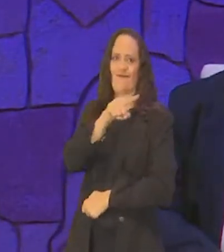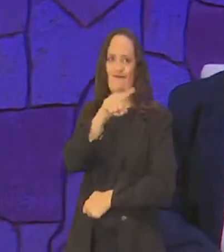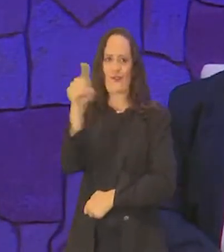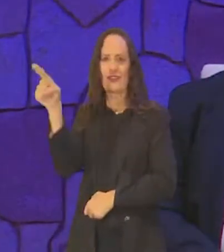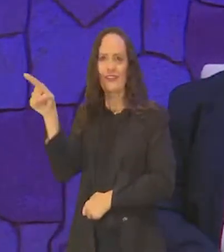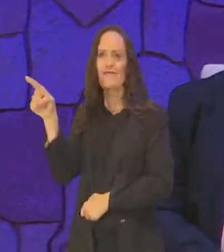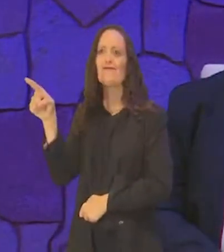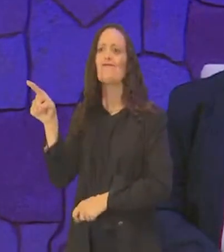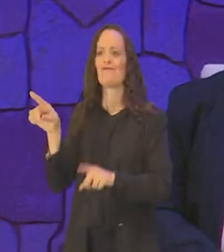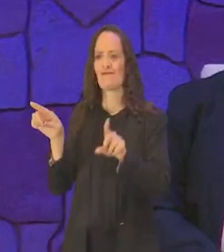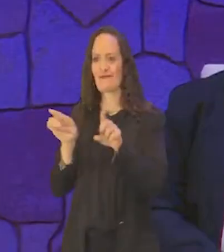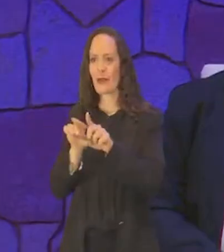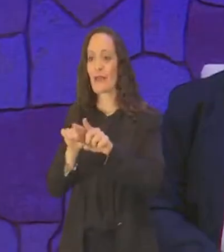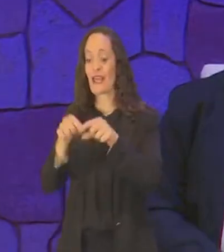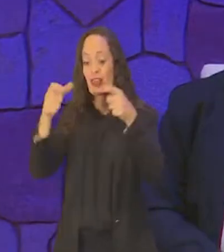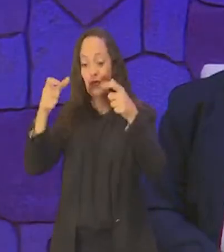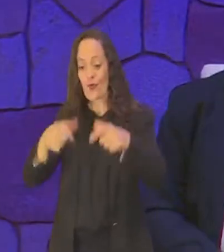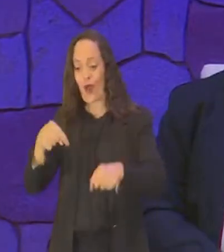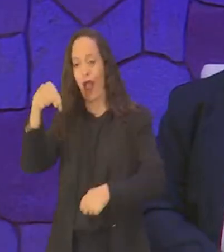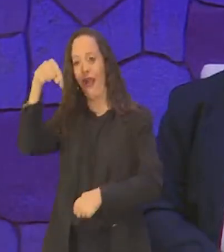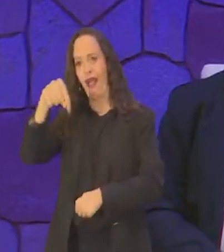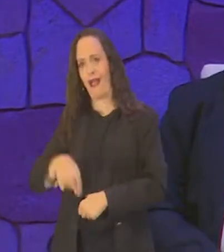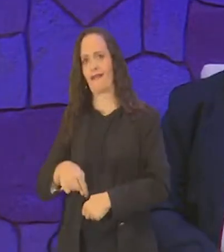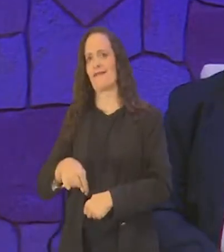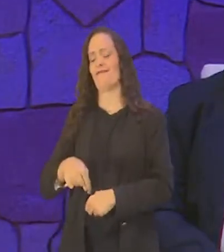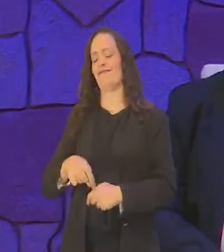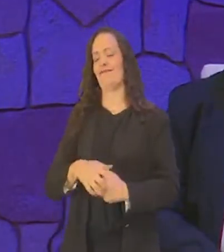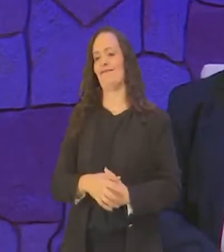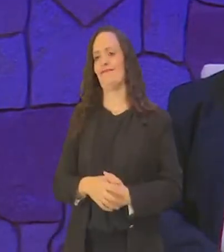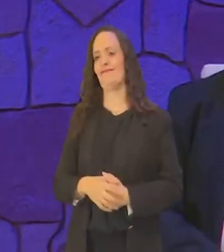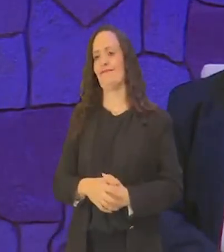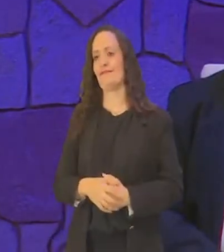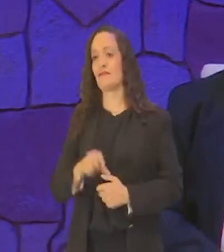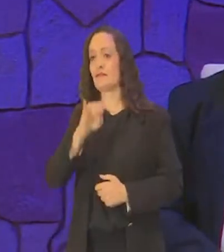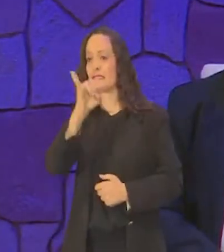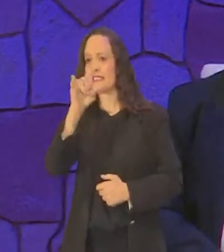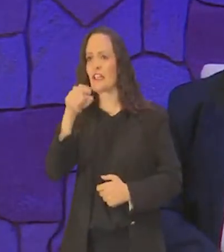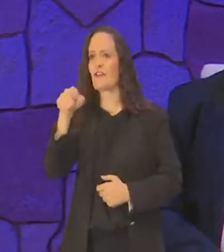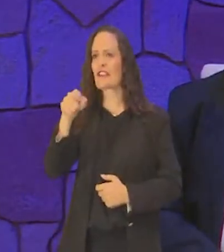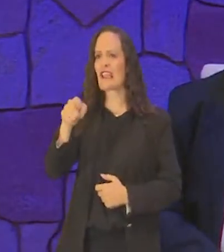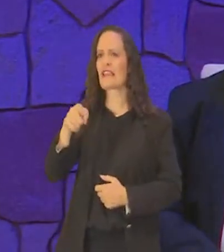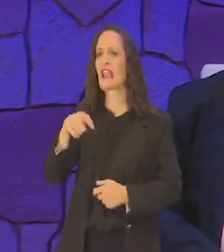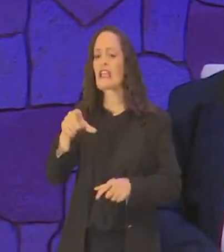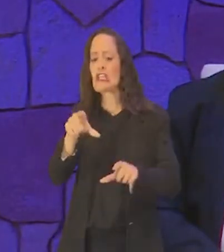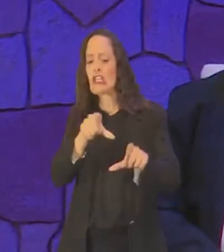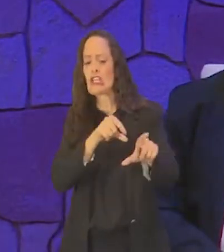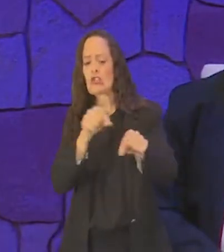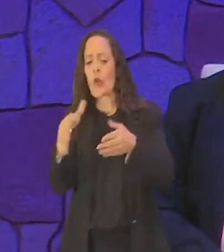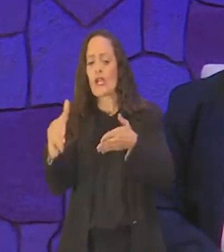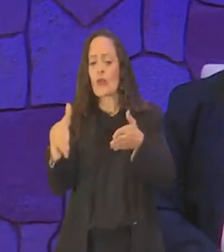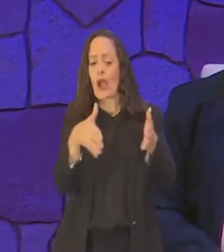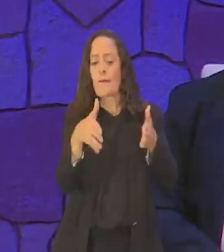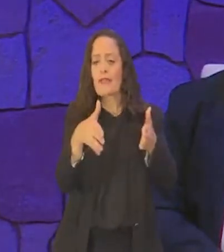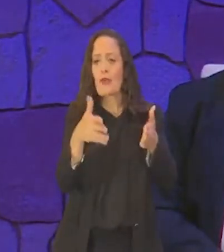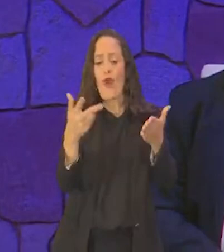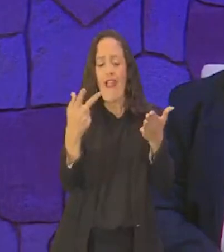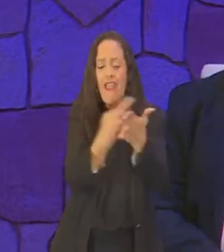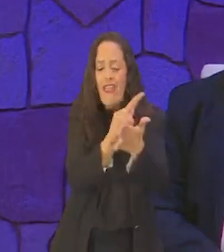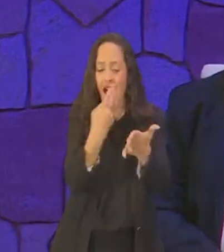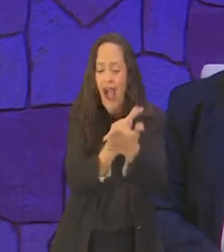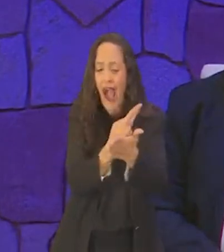encontra neste lugar. Se você tem tomado direções erradas,